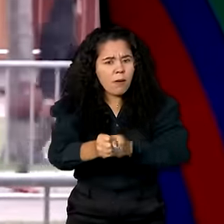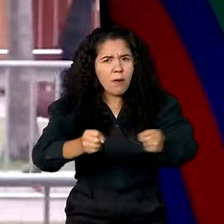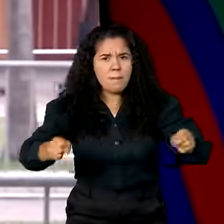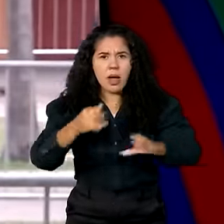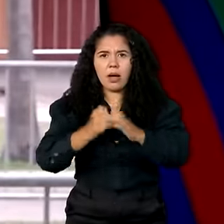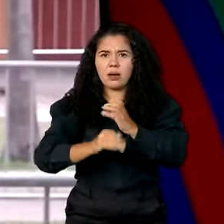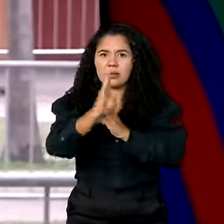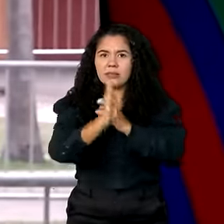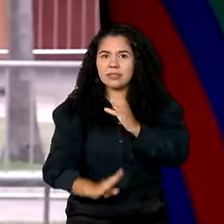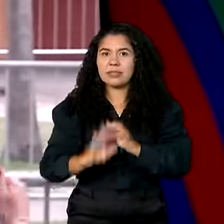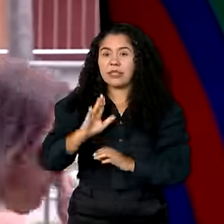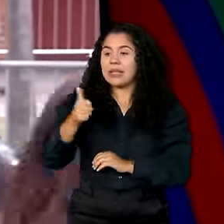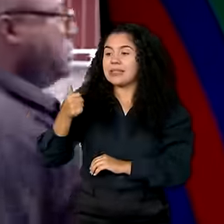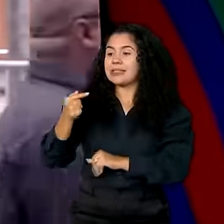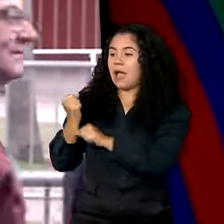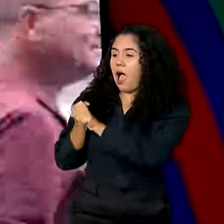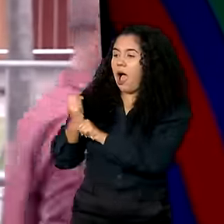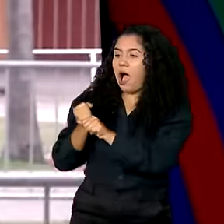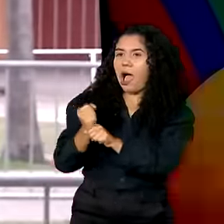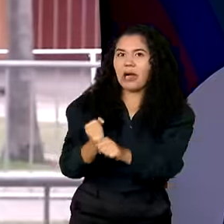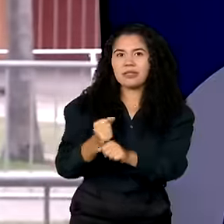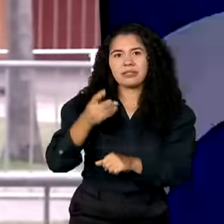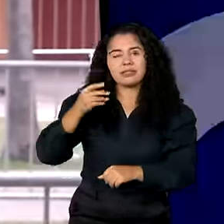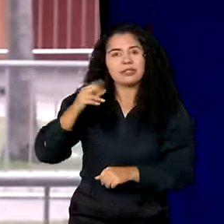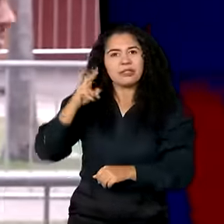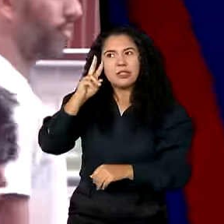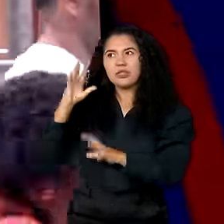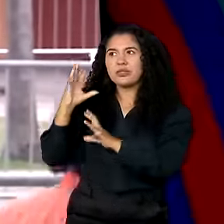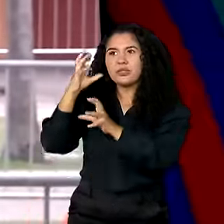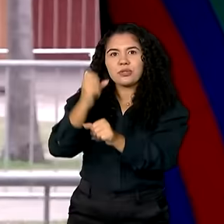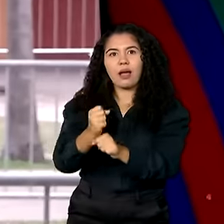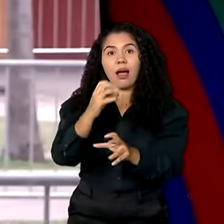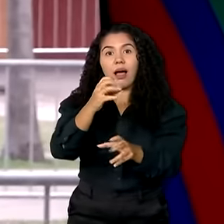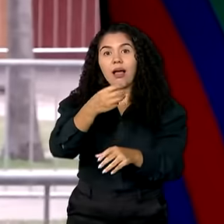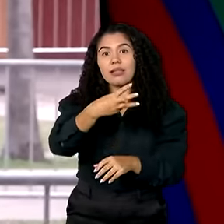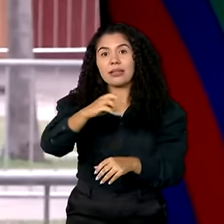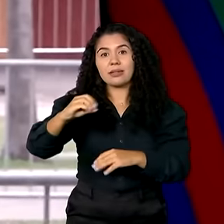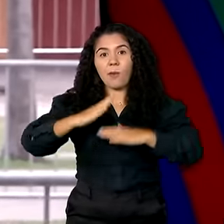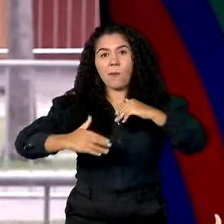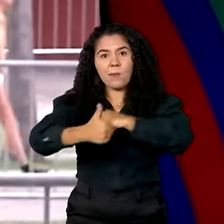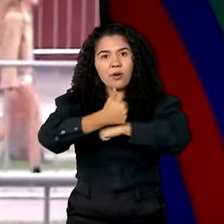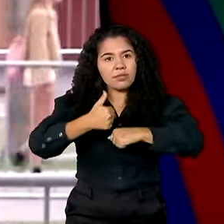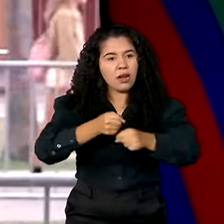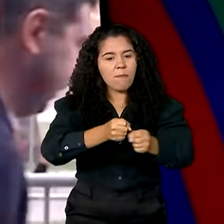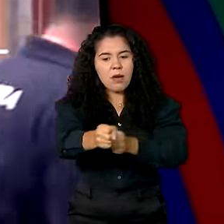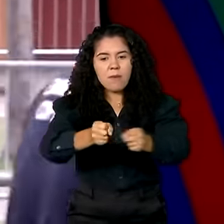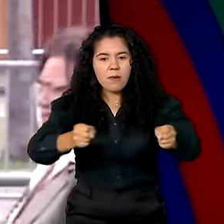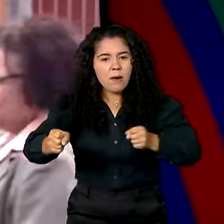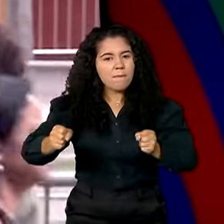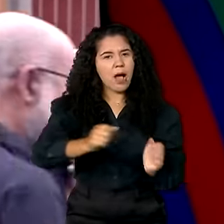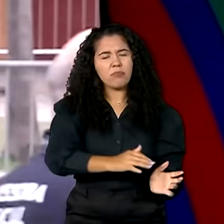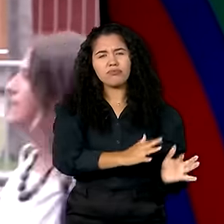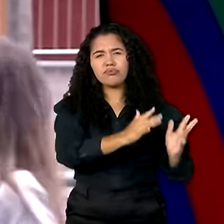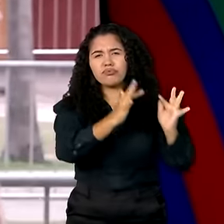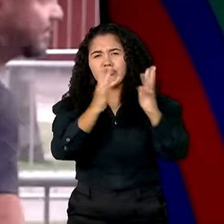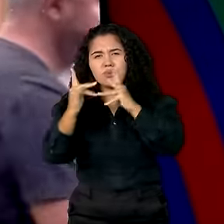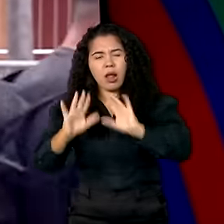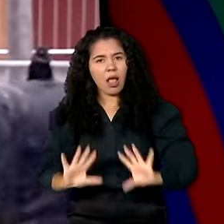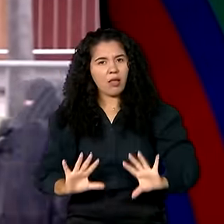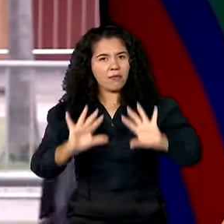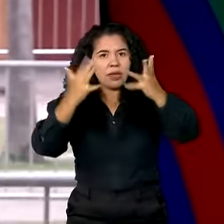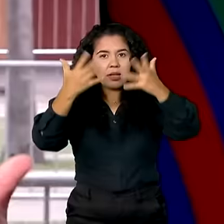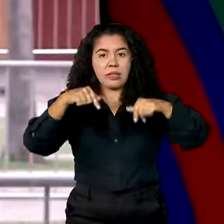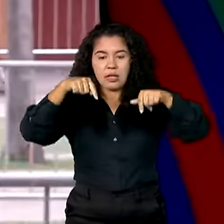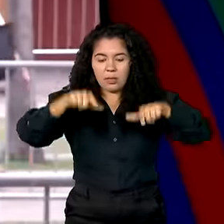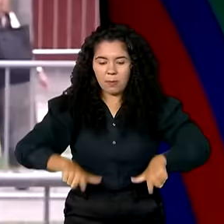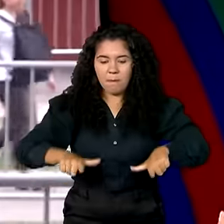nos seus 17 anos de história. São 300 profissionais envolvidos em toda a cobertura. A gente vai transmitir aqui no Espaço